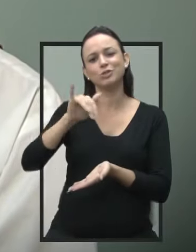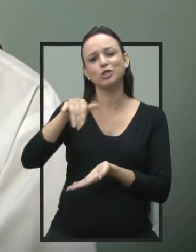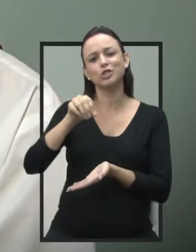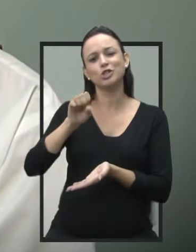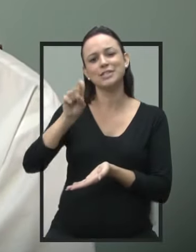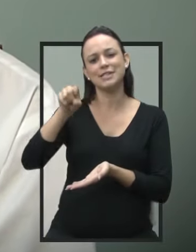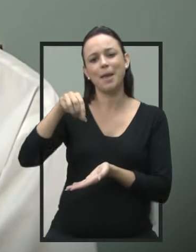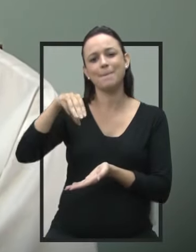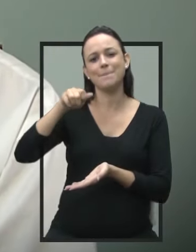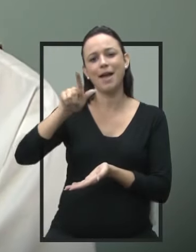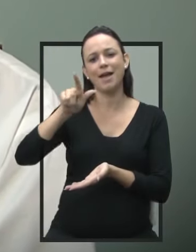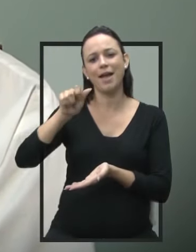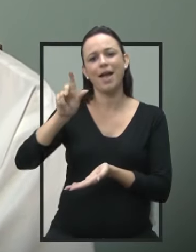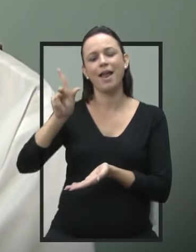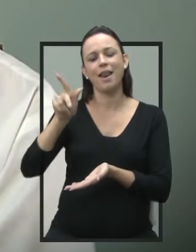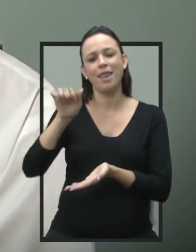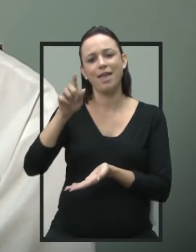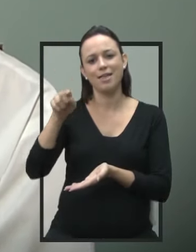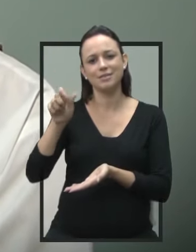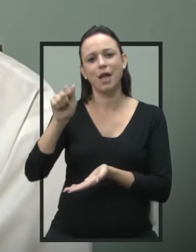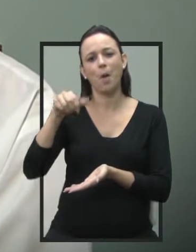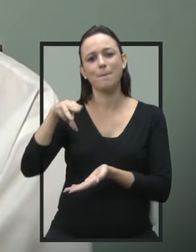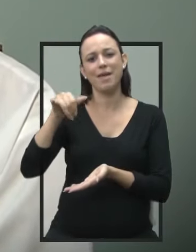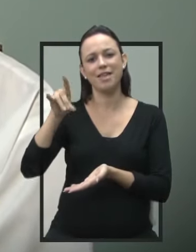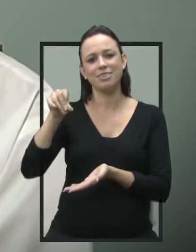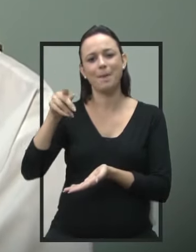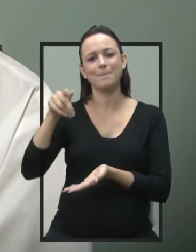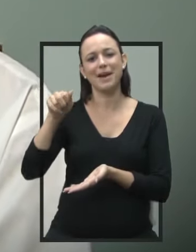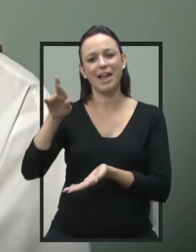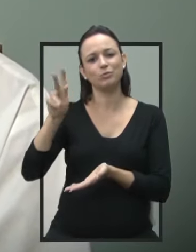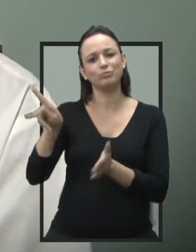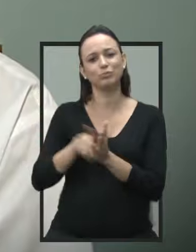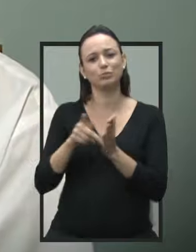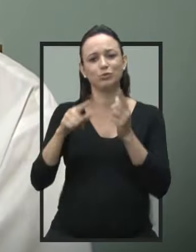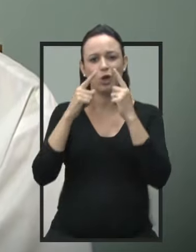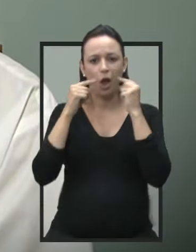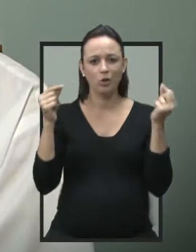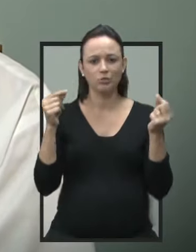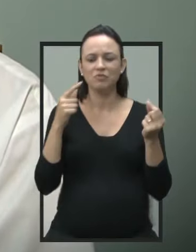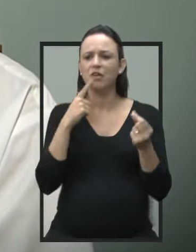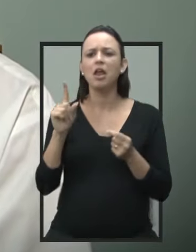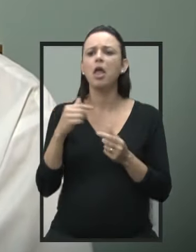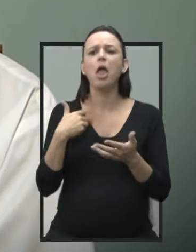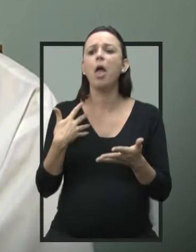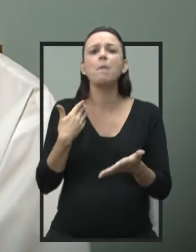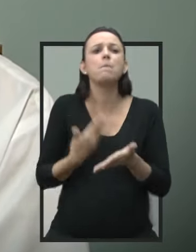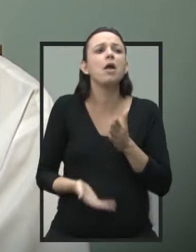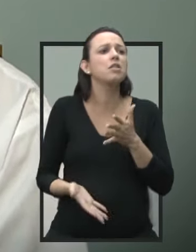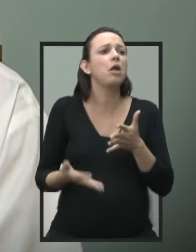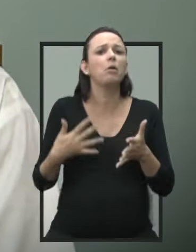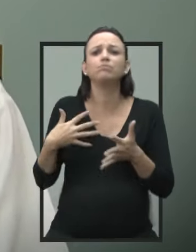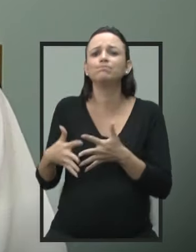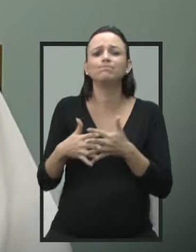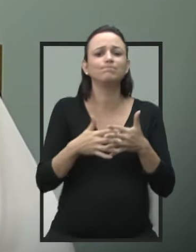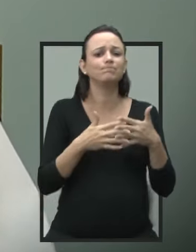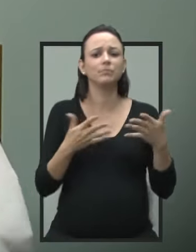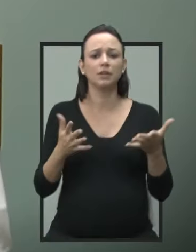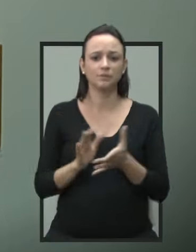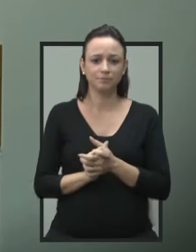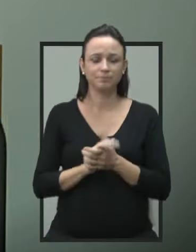de Magalhães Almeida Prata, de Jaú, mas não com um combatente. O menino estava perdido por ali.